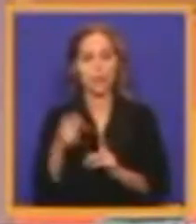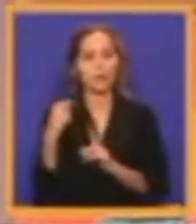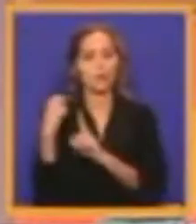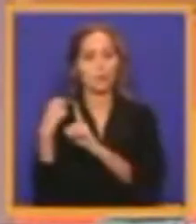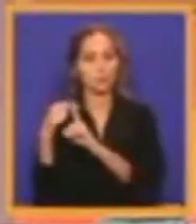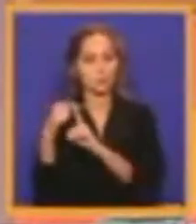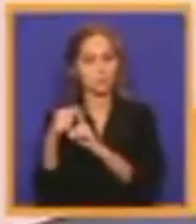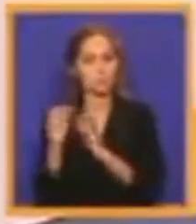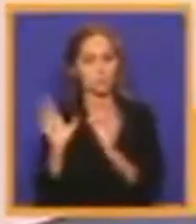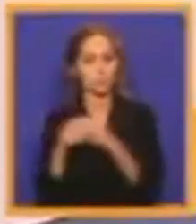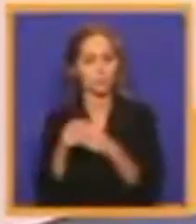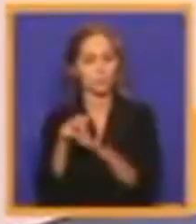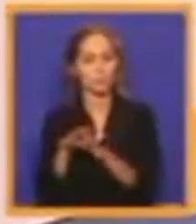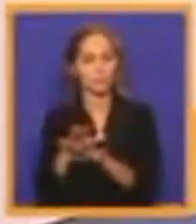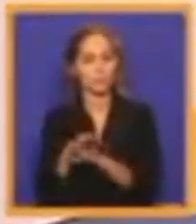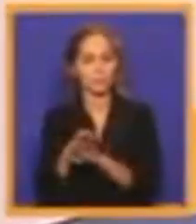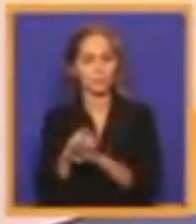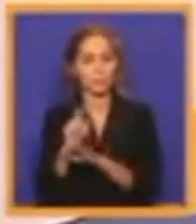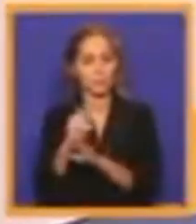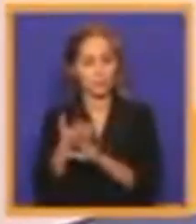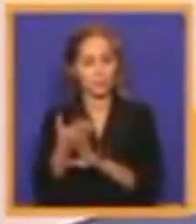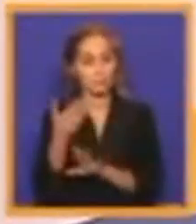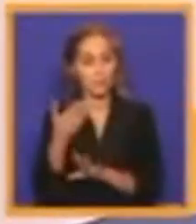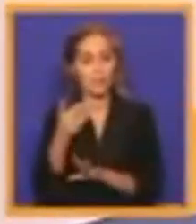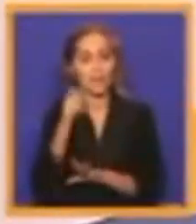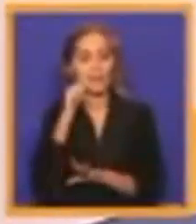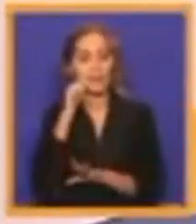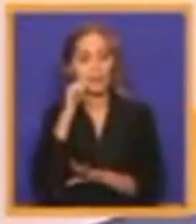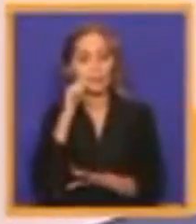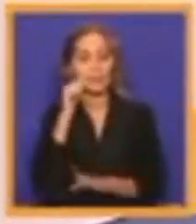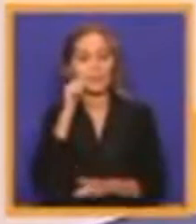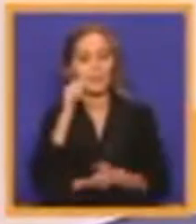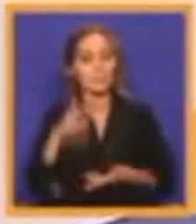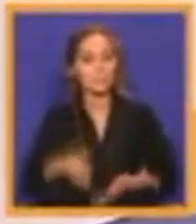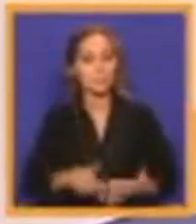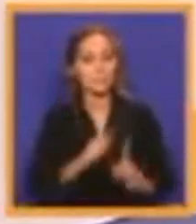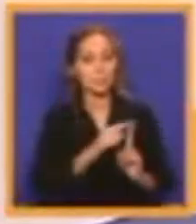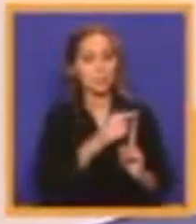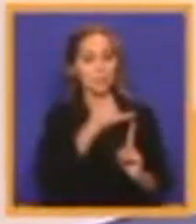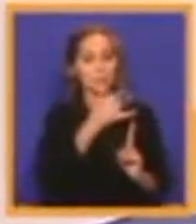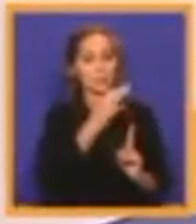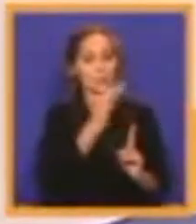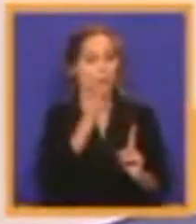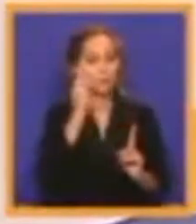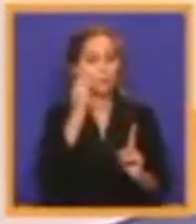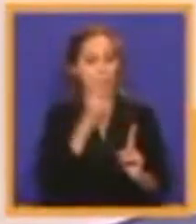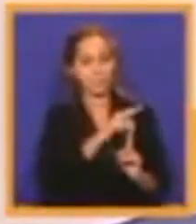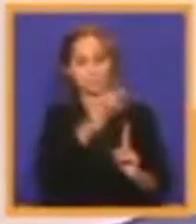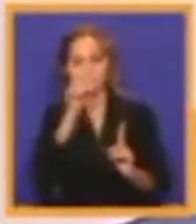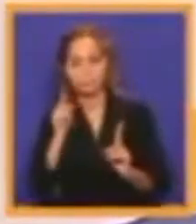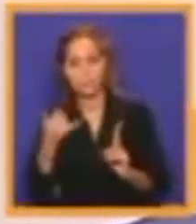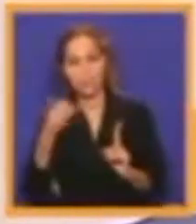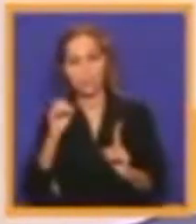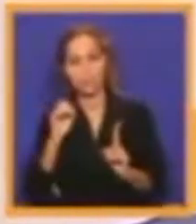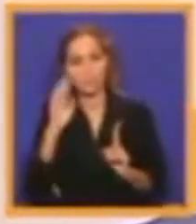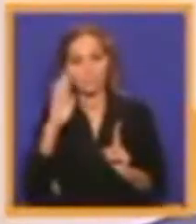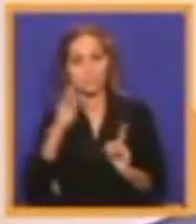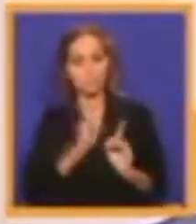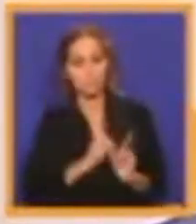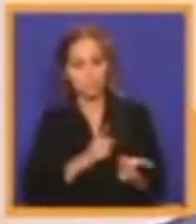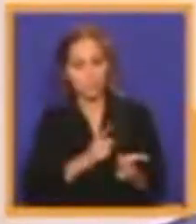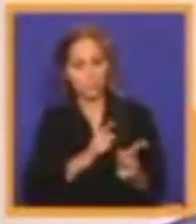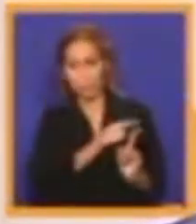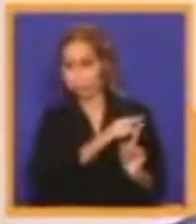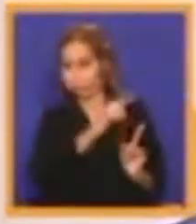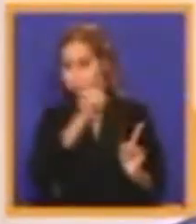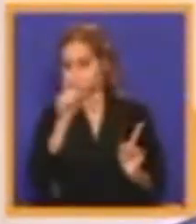estes peixes. E mais, e portanto, quais são eles? São aqueles que nasceram entre 24 de fevereiro e 20 de março. Portanto, estão a ver que é um grupo